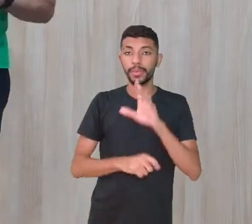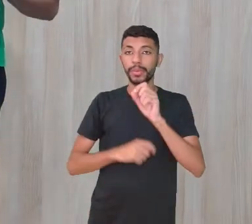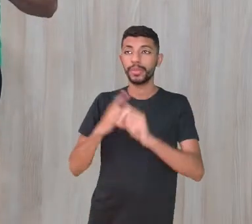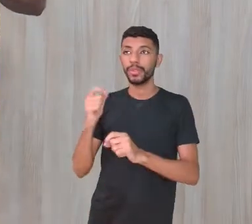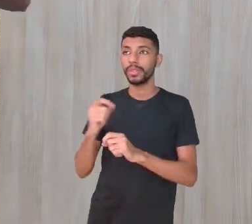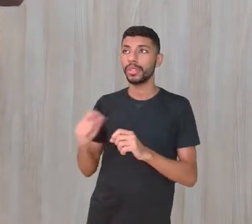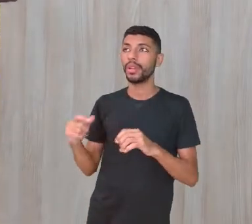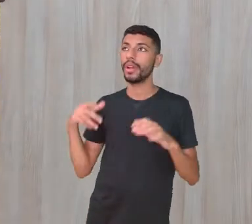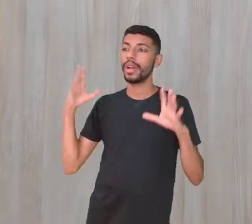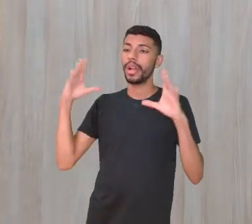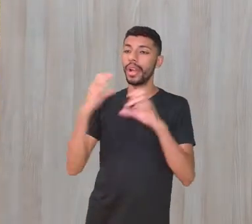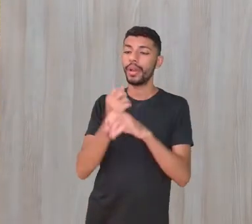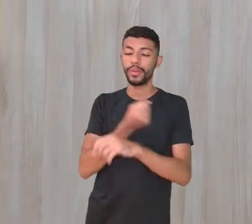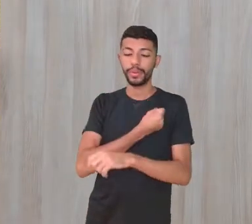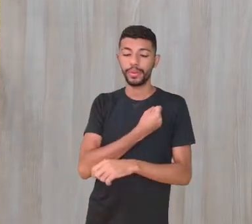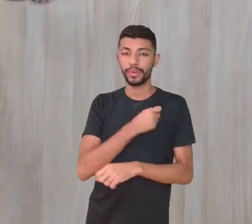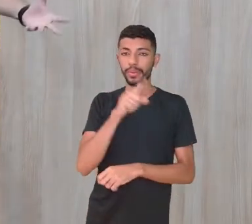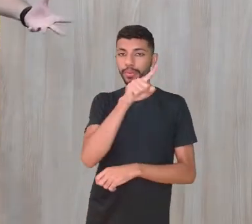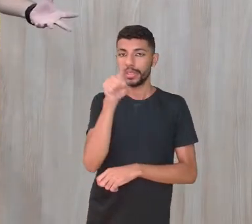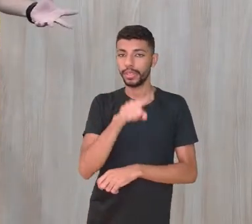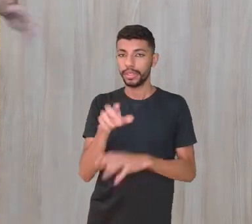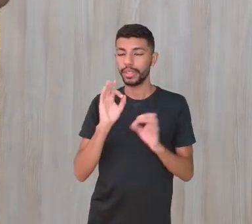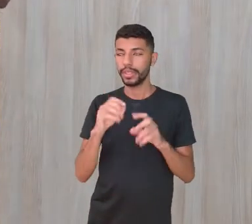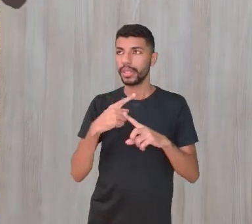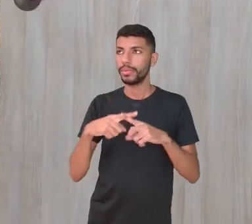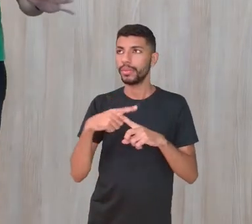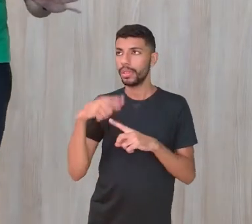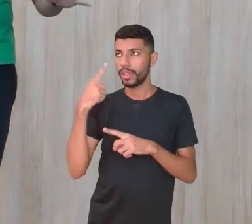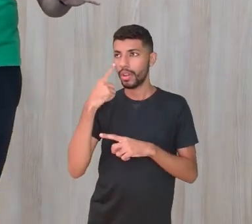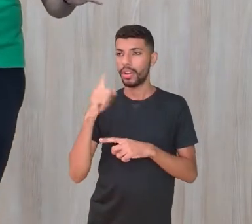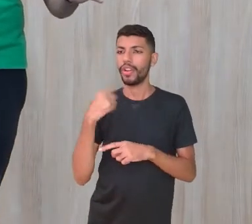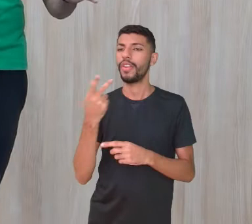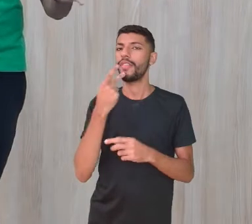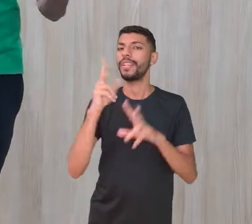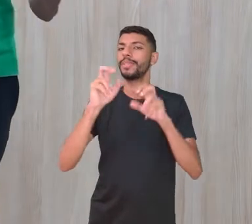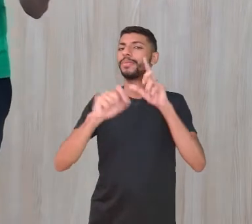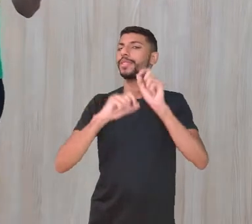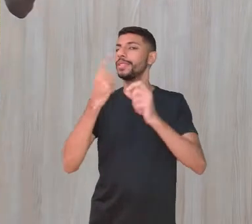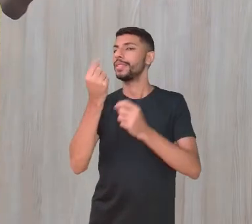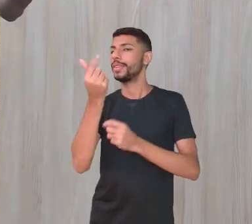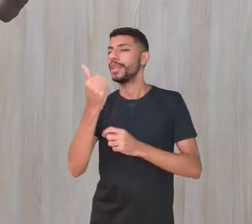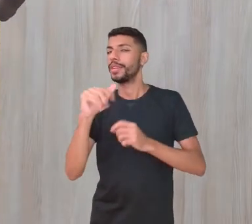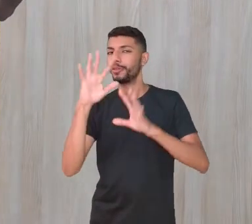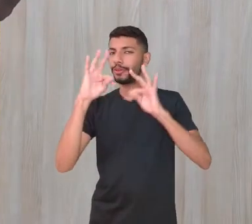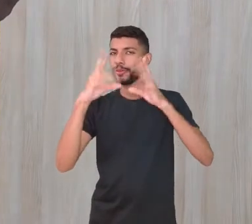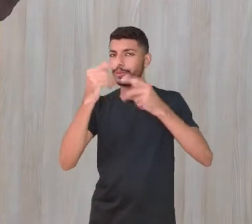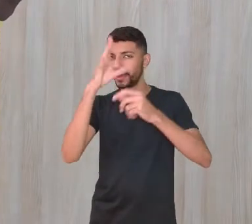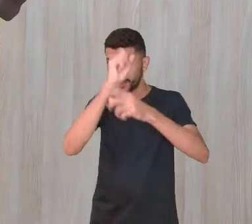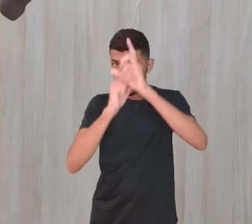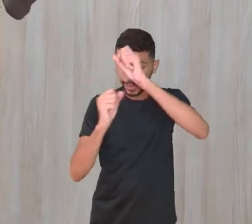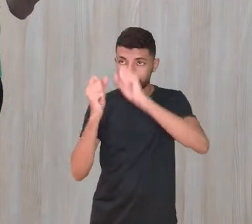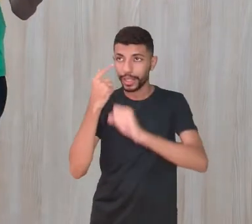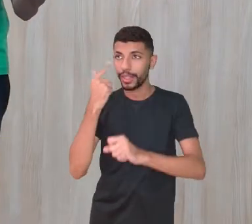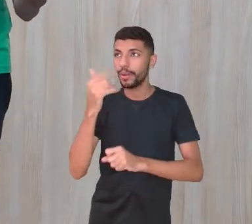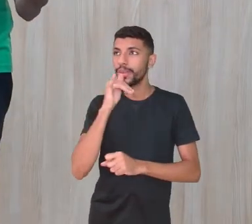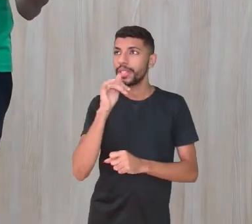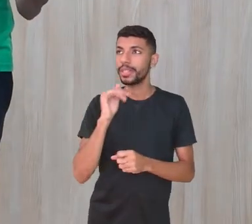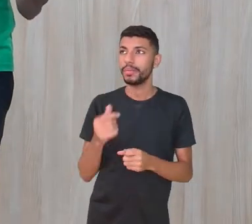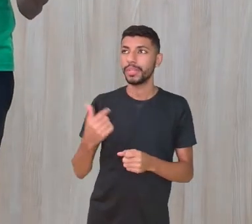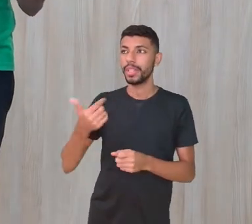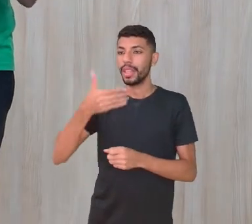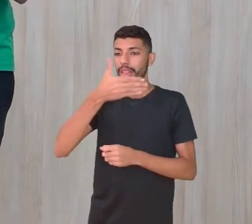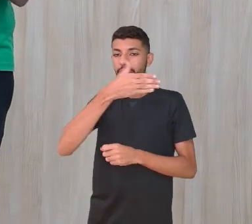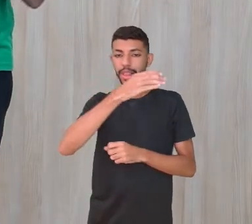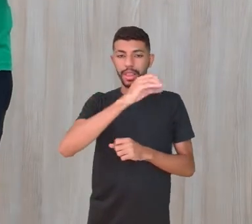números inteiros, certo? Porque quando a gente fala de dinheiro, todo mundo aprende, né? Eu tenho 10 reais e gasto 3 reais. Fico